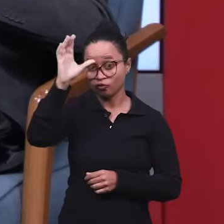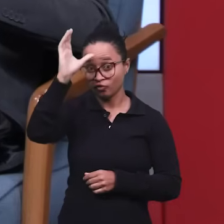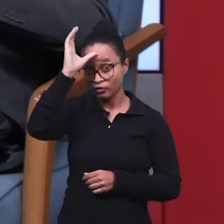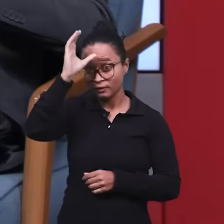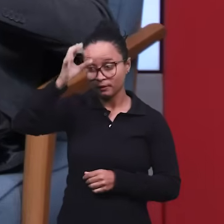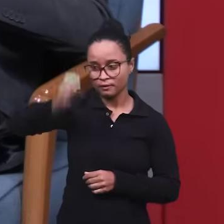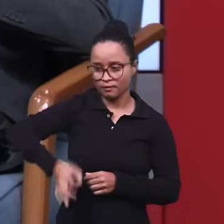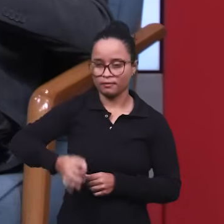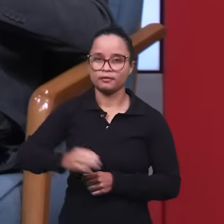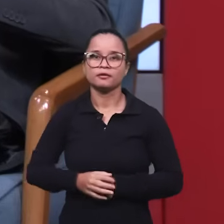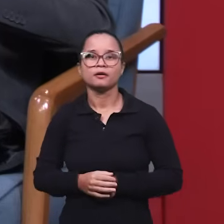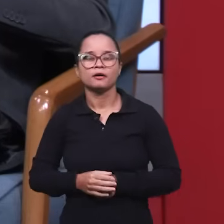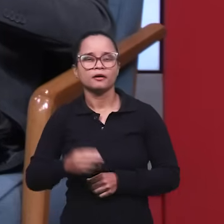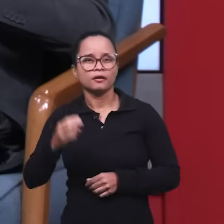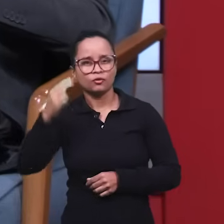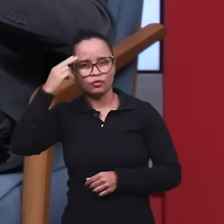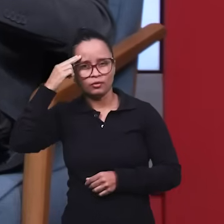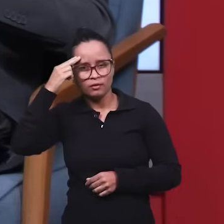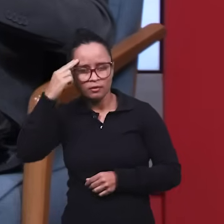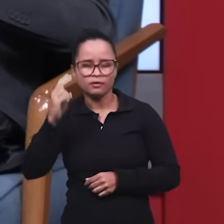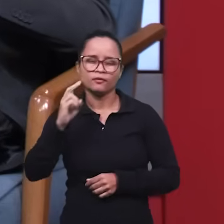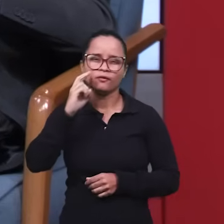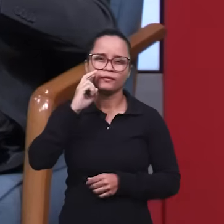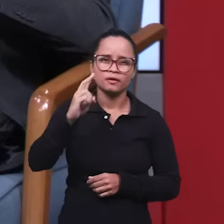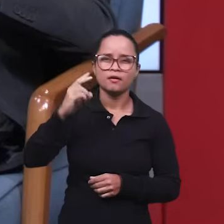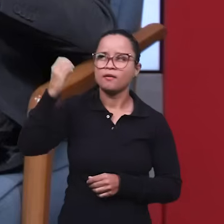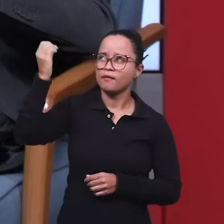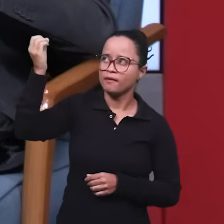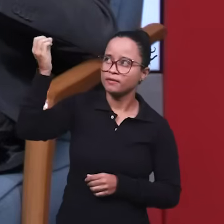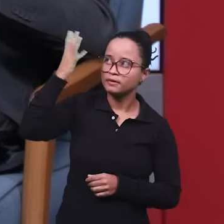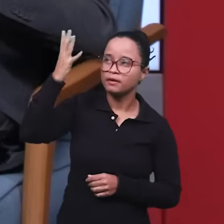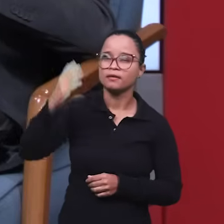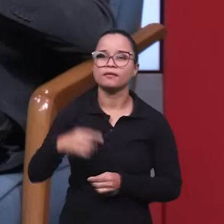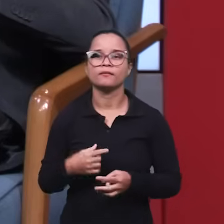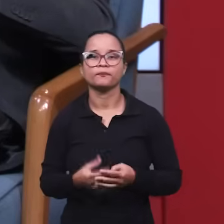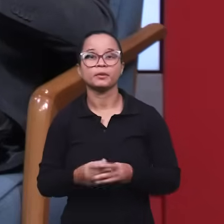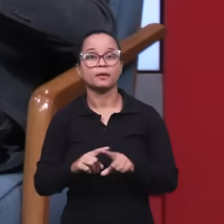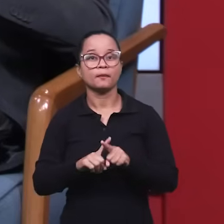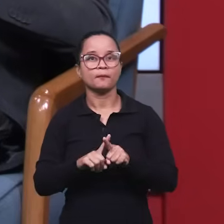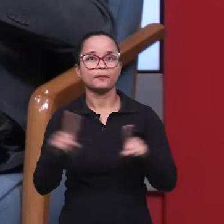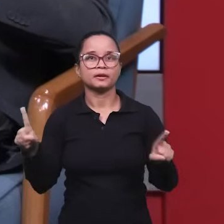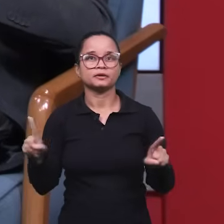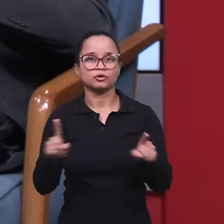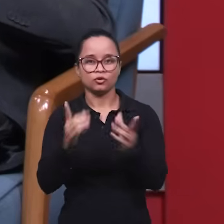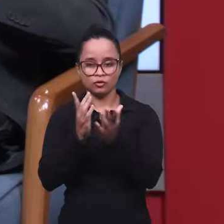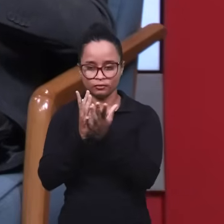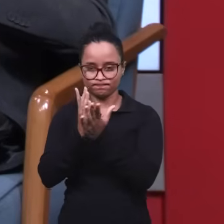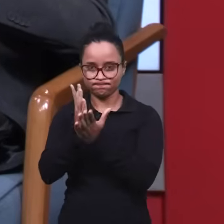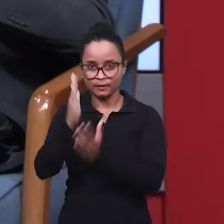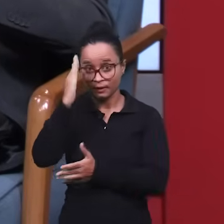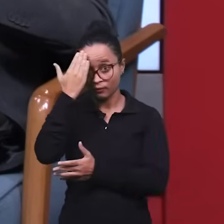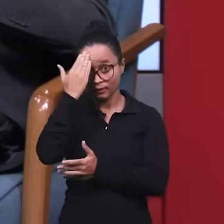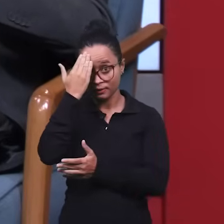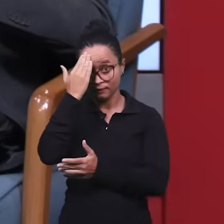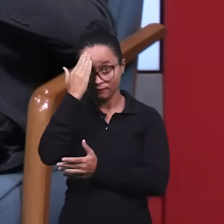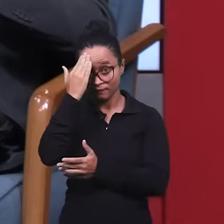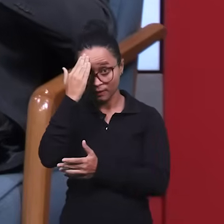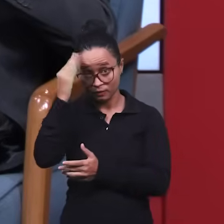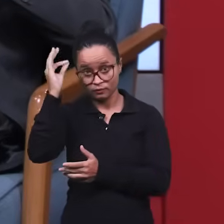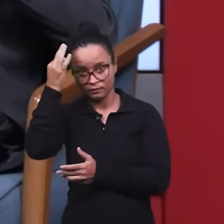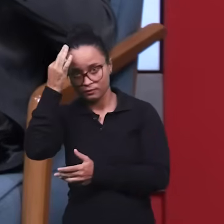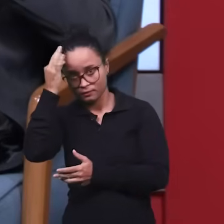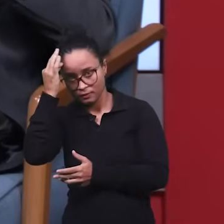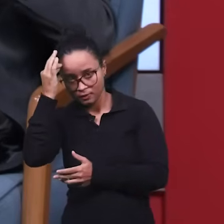visão, revelação, sonho. Então você tem o outro dom aqui, mas a linha é essa aqui, ó, discernimento